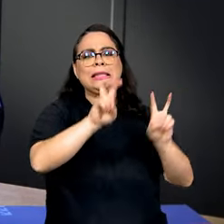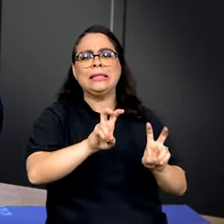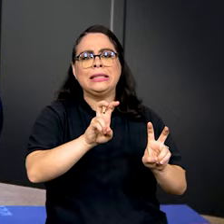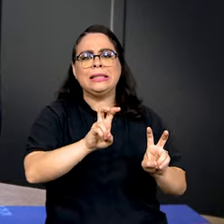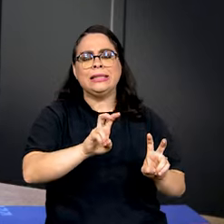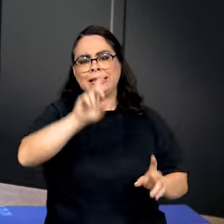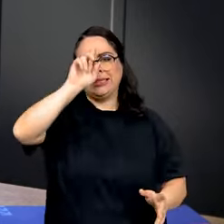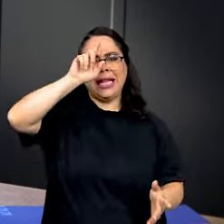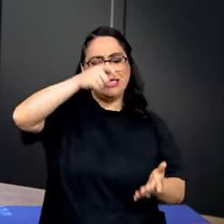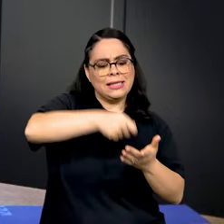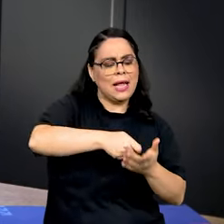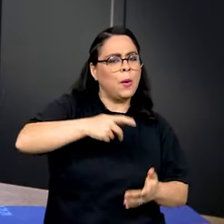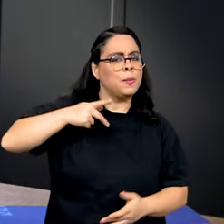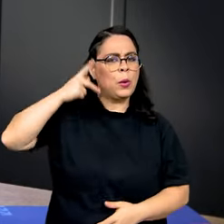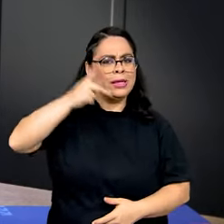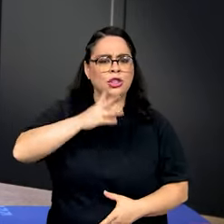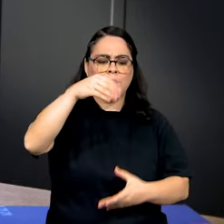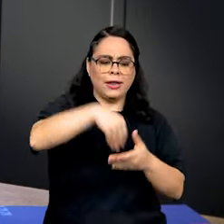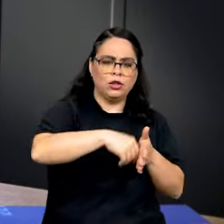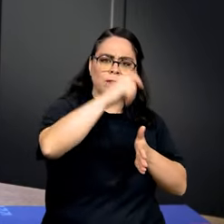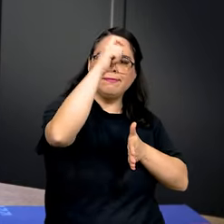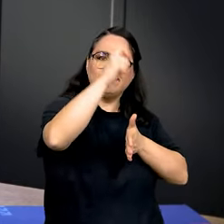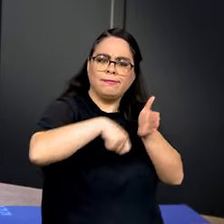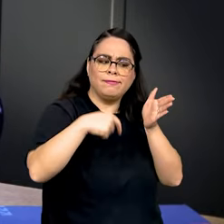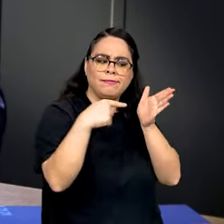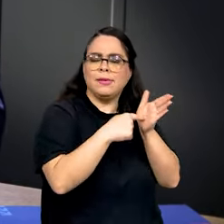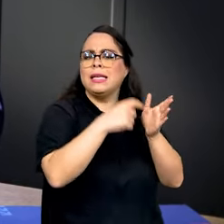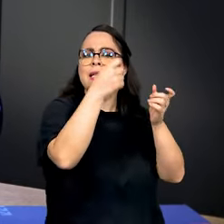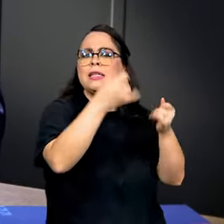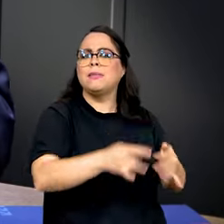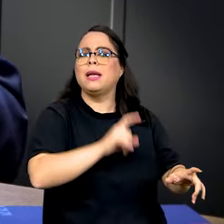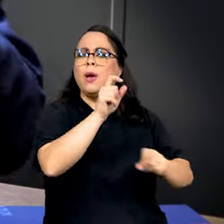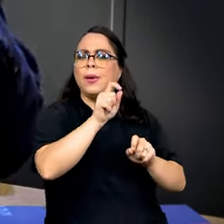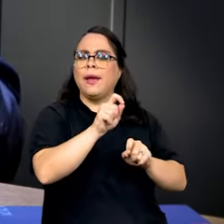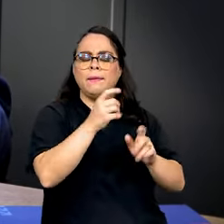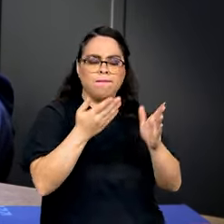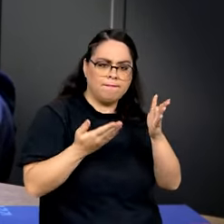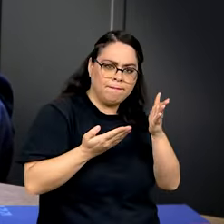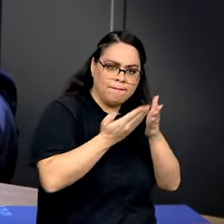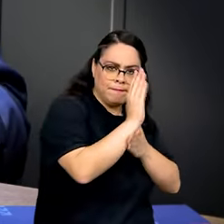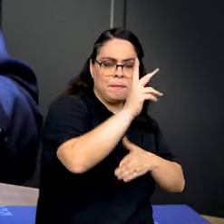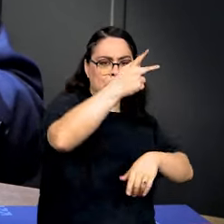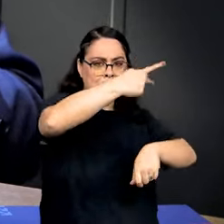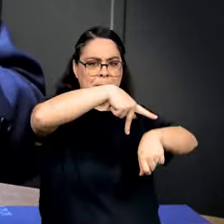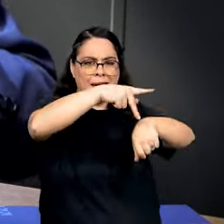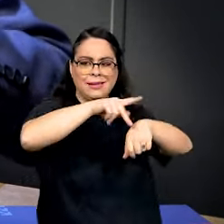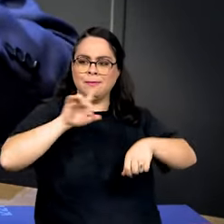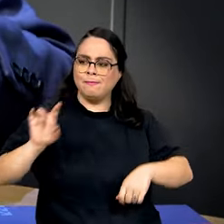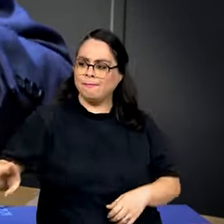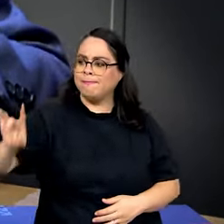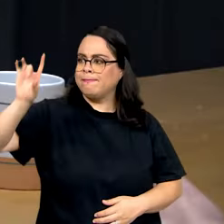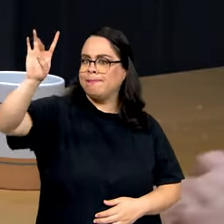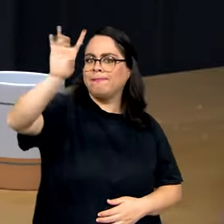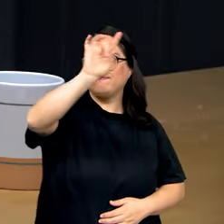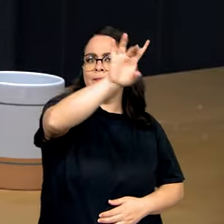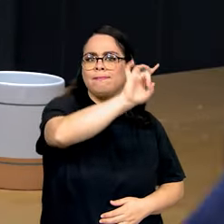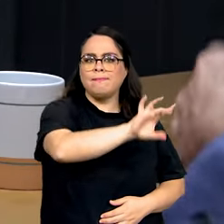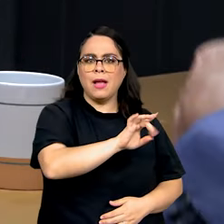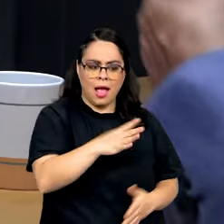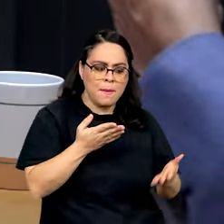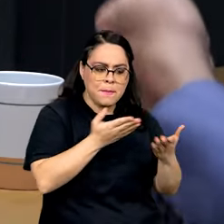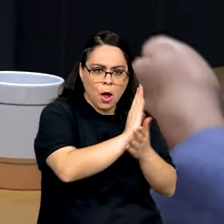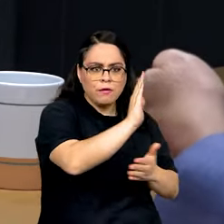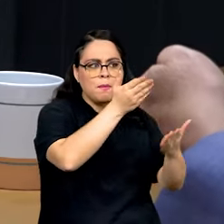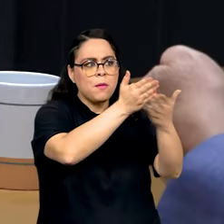ele garante uma condição de se ter ali a aprovação por cada país o país que aprova